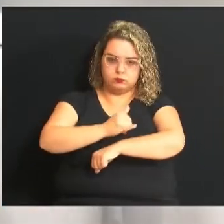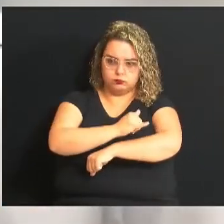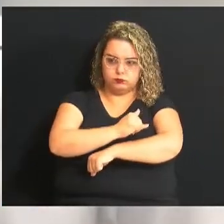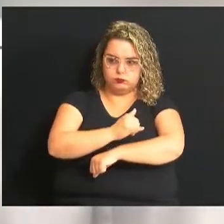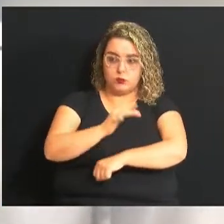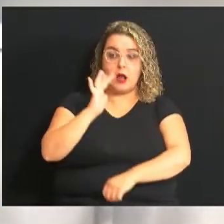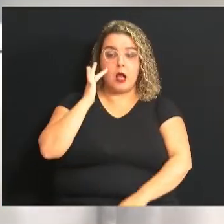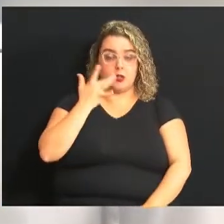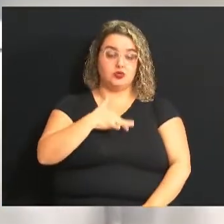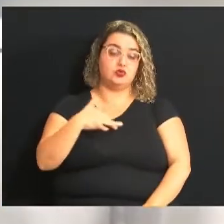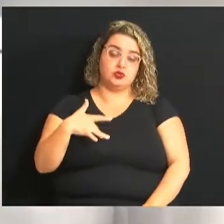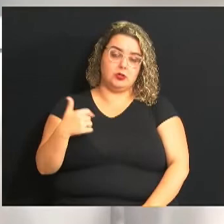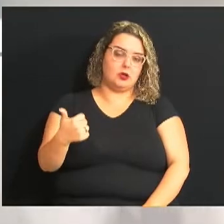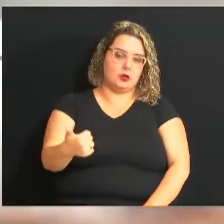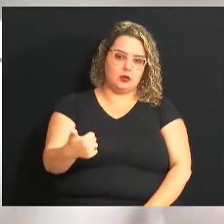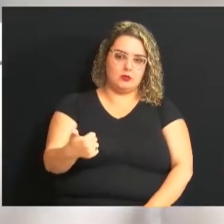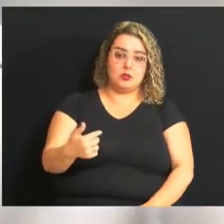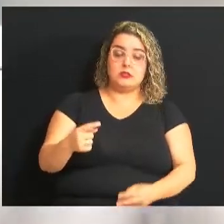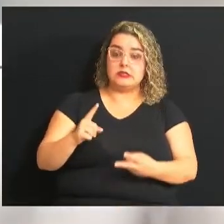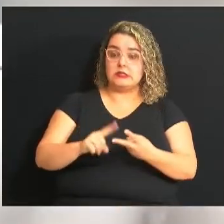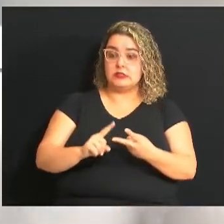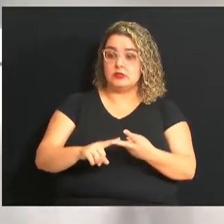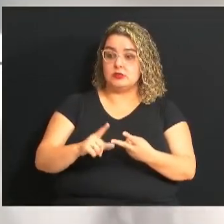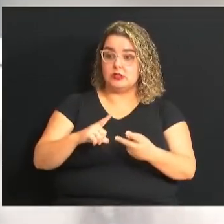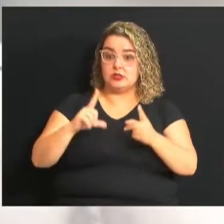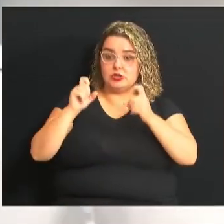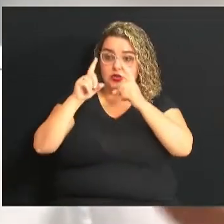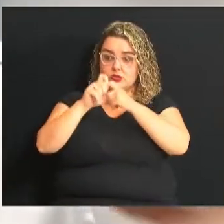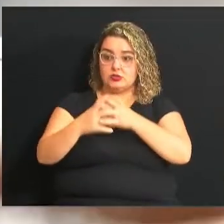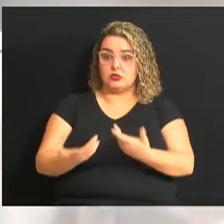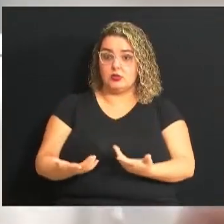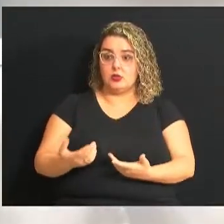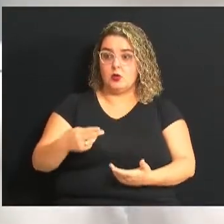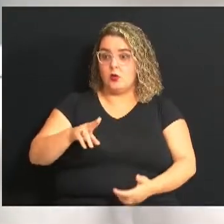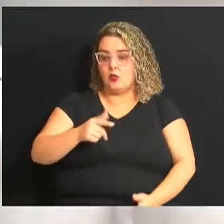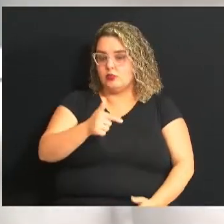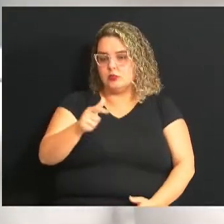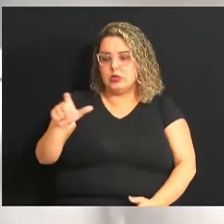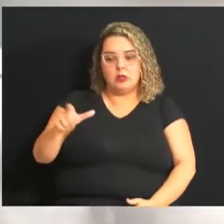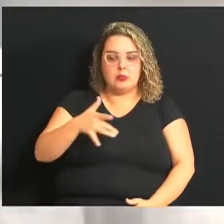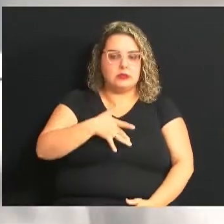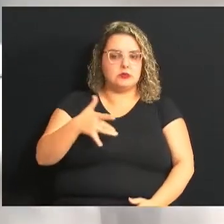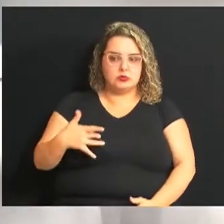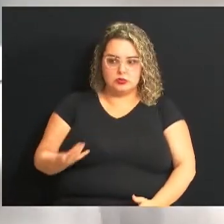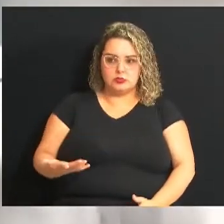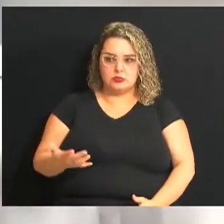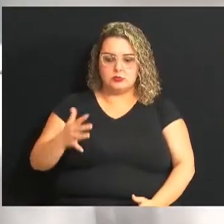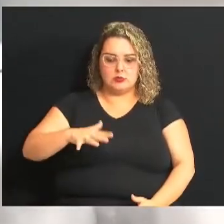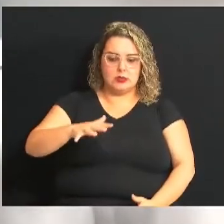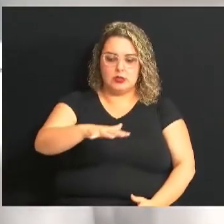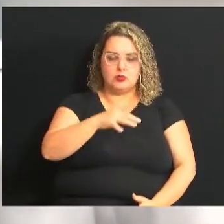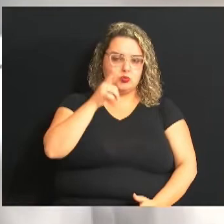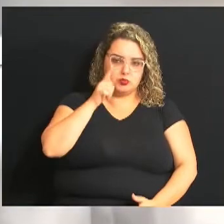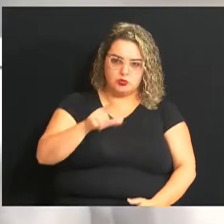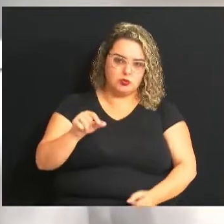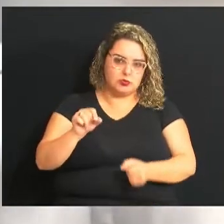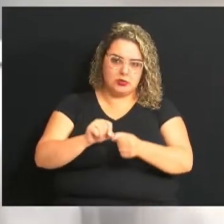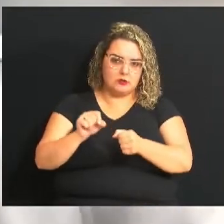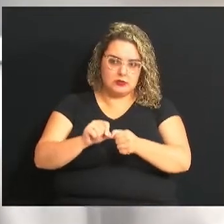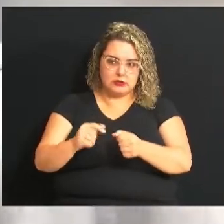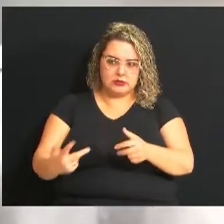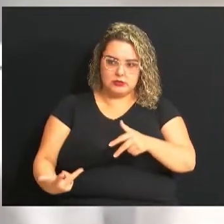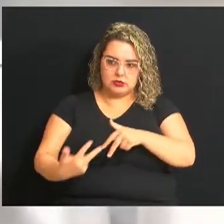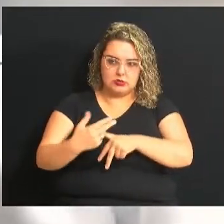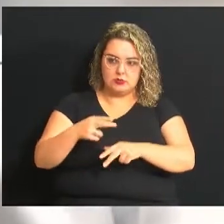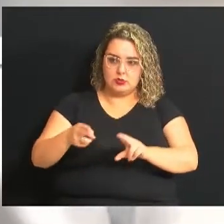saudáveis. Segundo, porque tem dificuldade ou não tem um plano de saúde e na sua região ele não consegue a cirurgia pelo